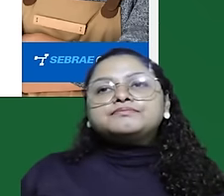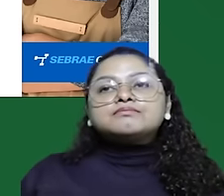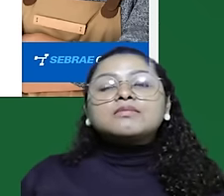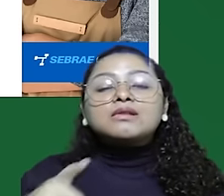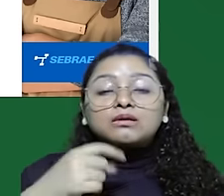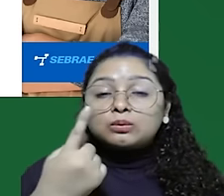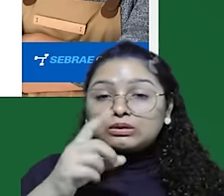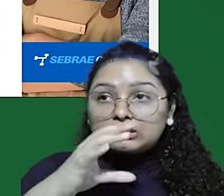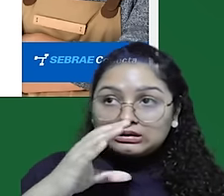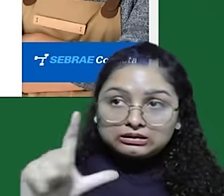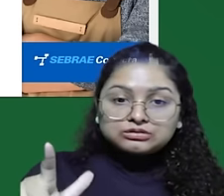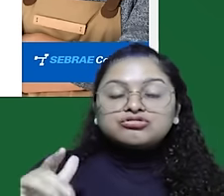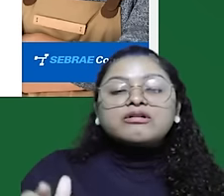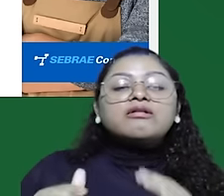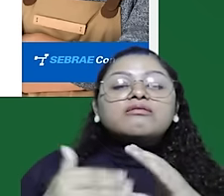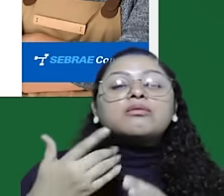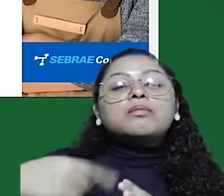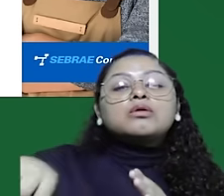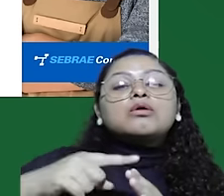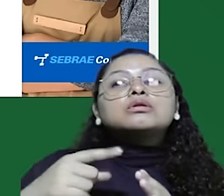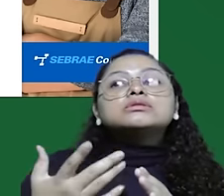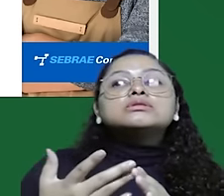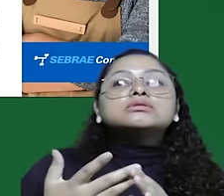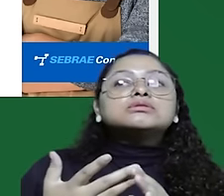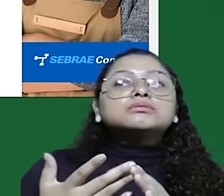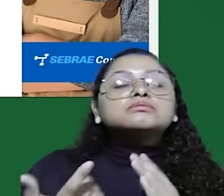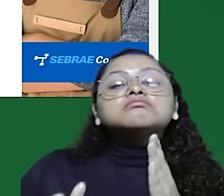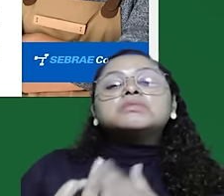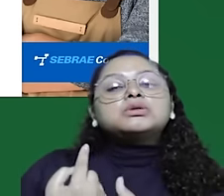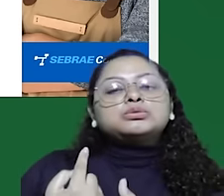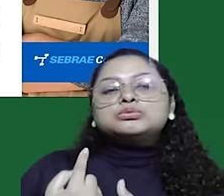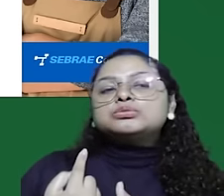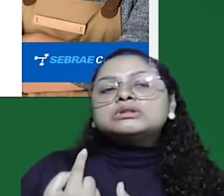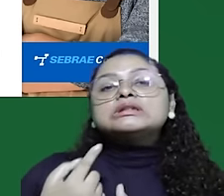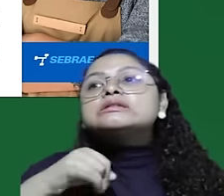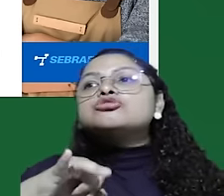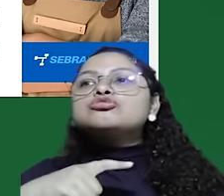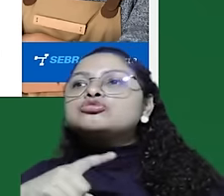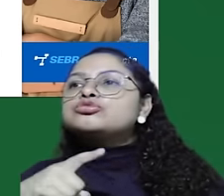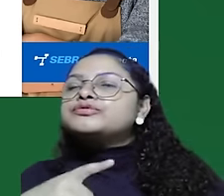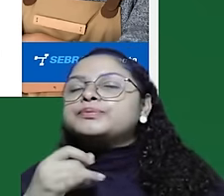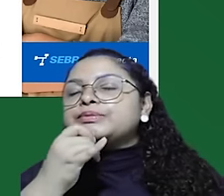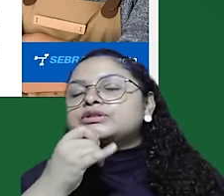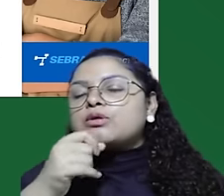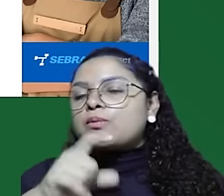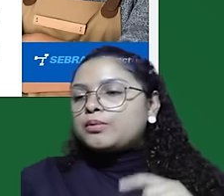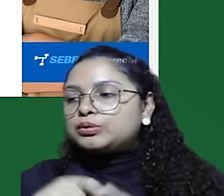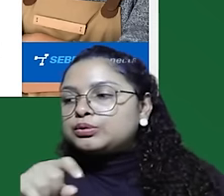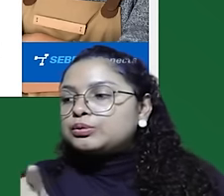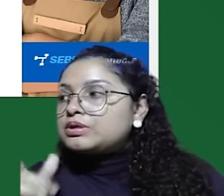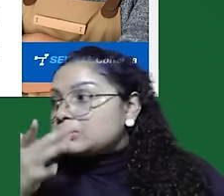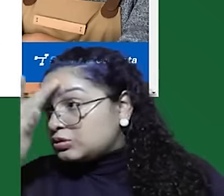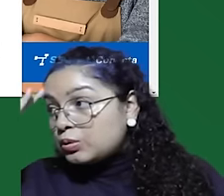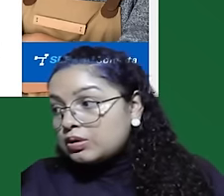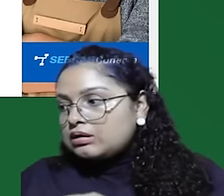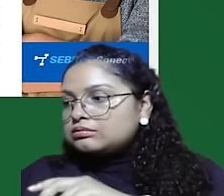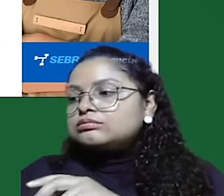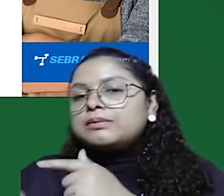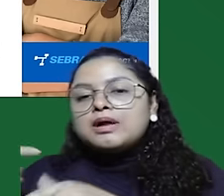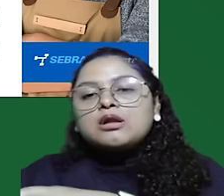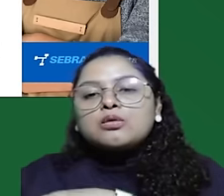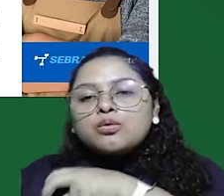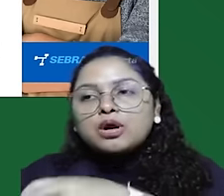cliente ele encaminhou pra gente uma questão a seguinte se eu tiver no caso um produtor rural pessoa física de